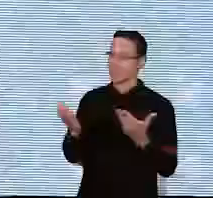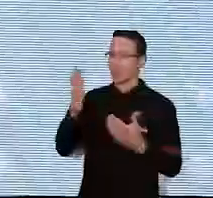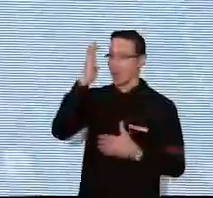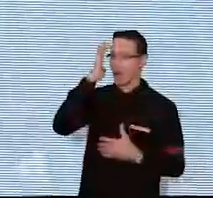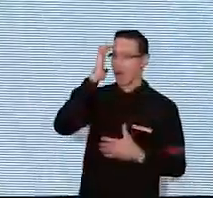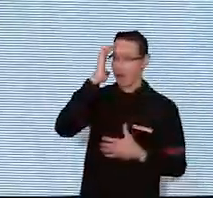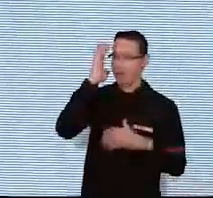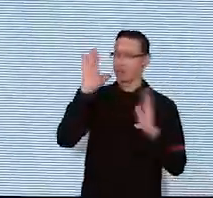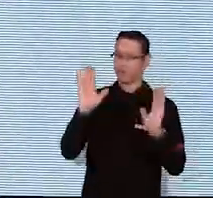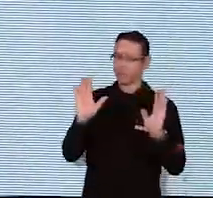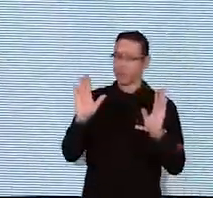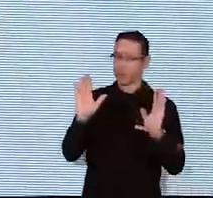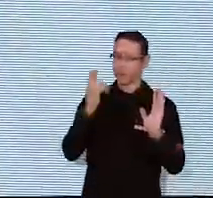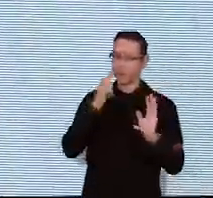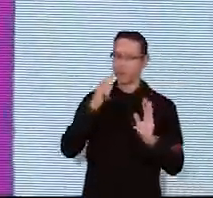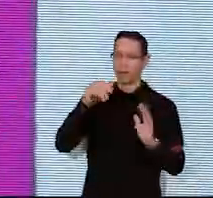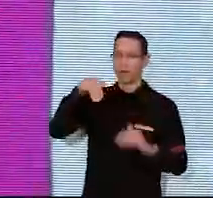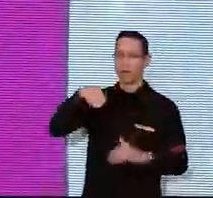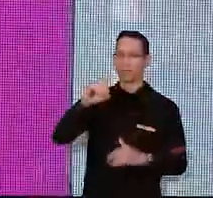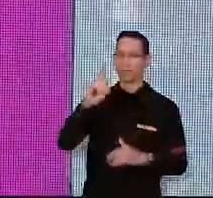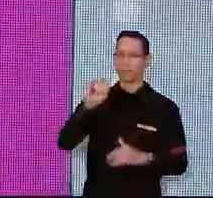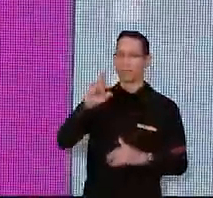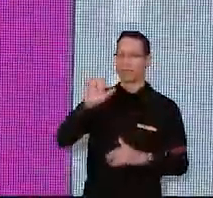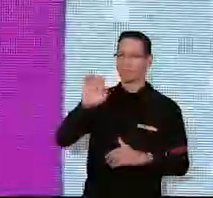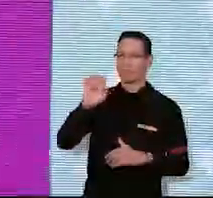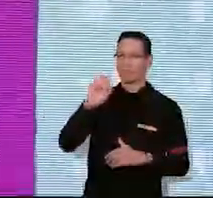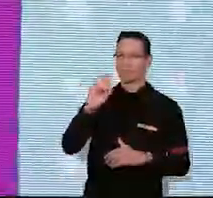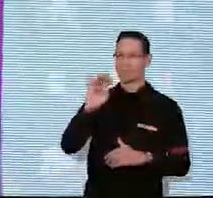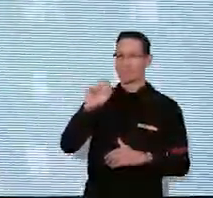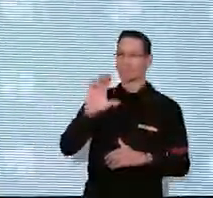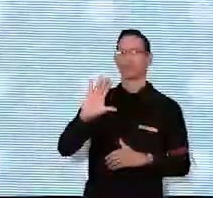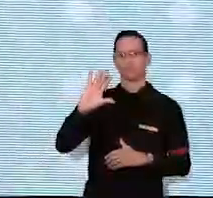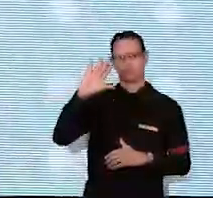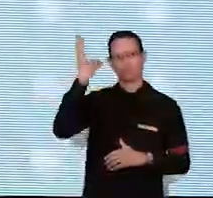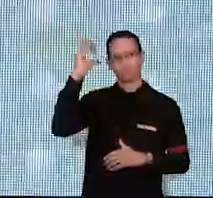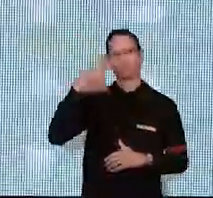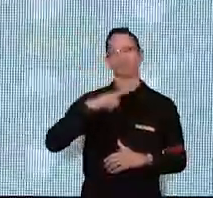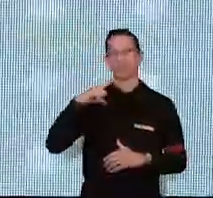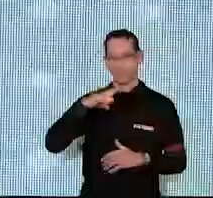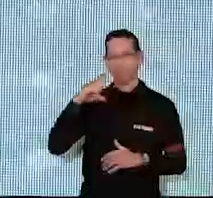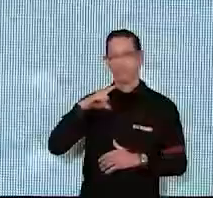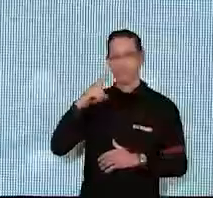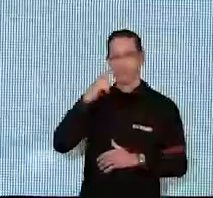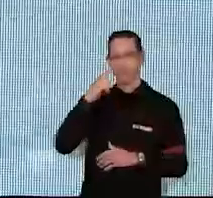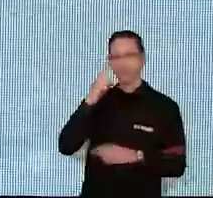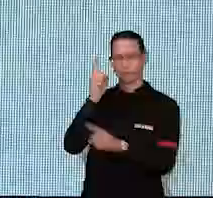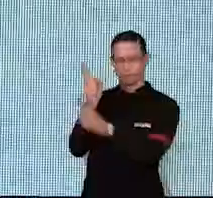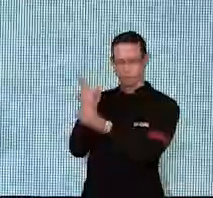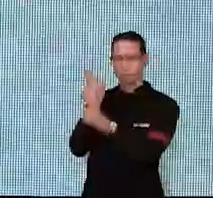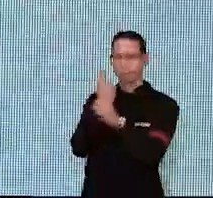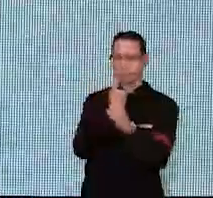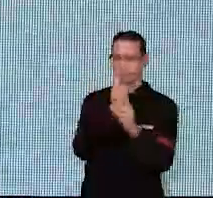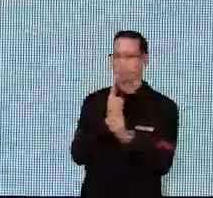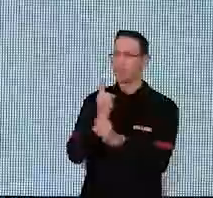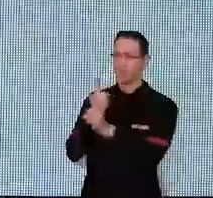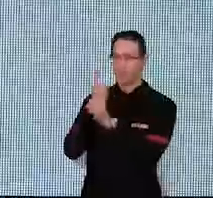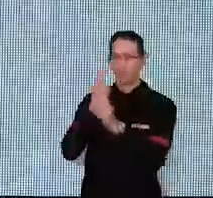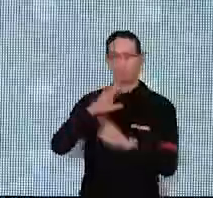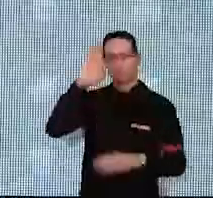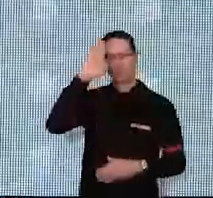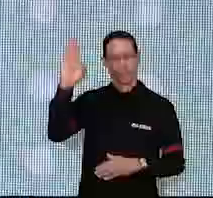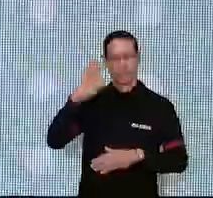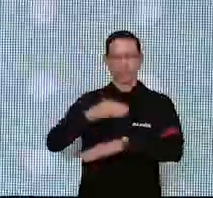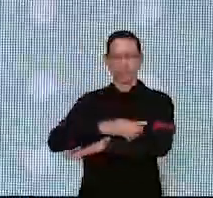assim, essa modalidade de otite é uma das mais corriqueiras, né, dentro de um consultório de atendimento, principalmente